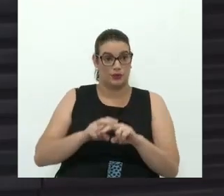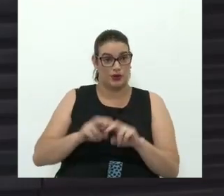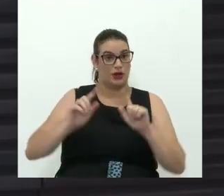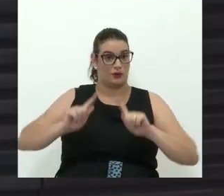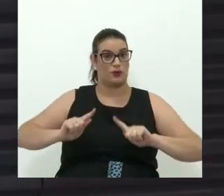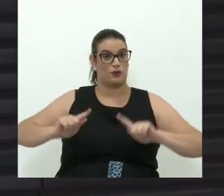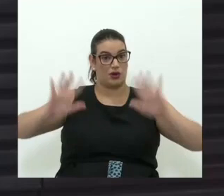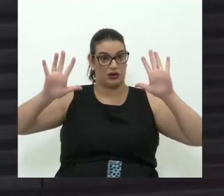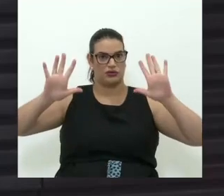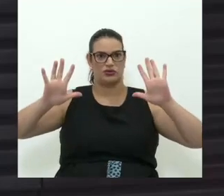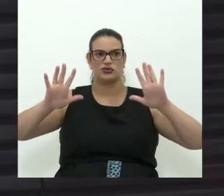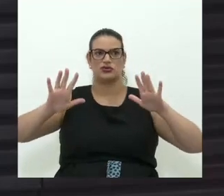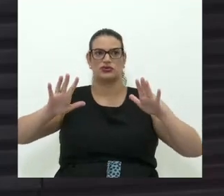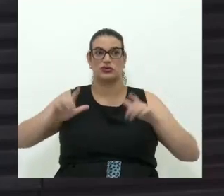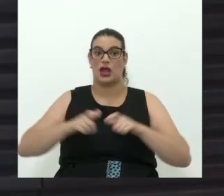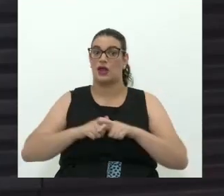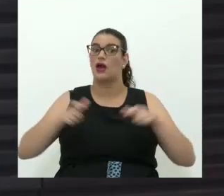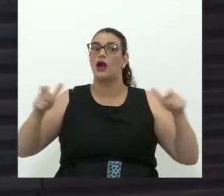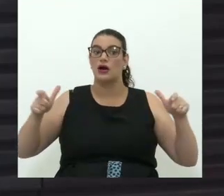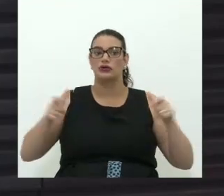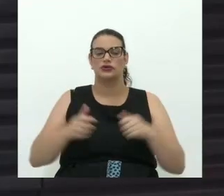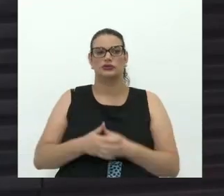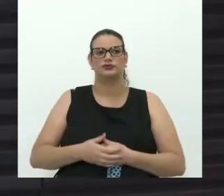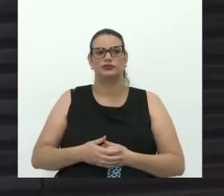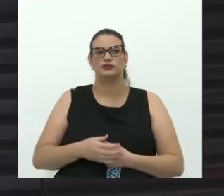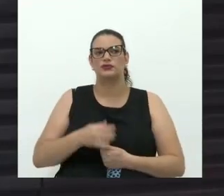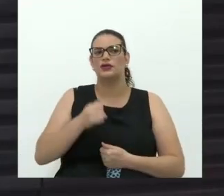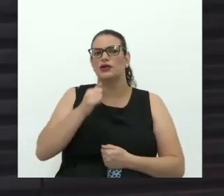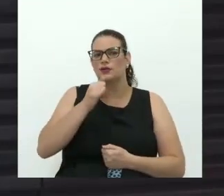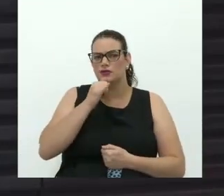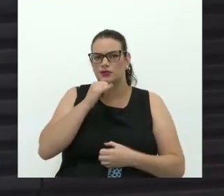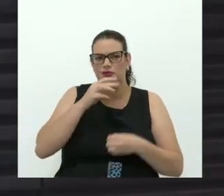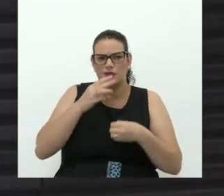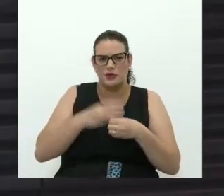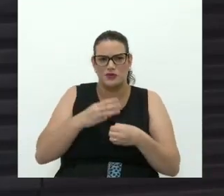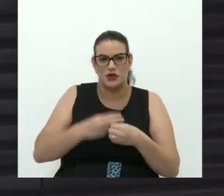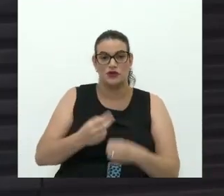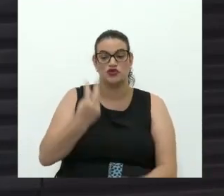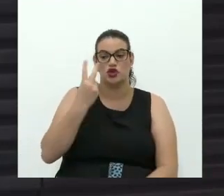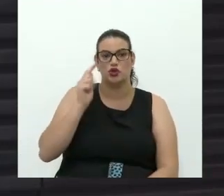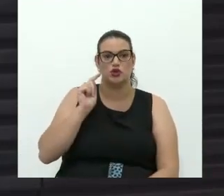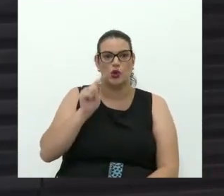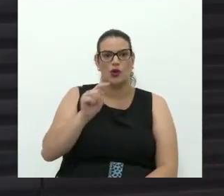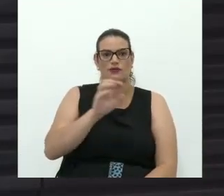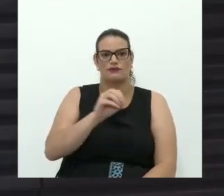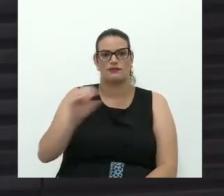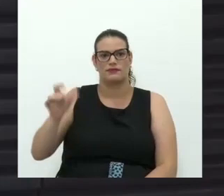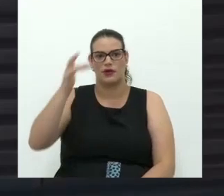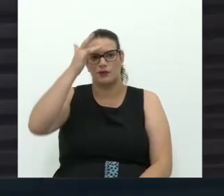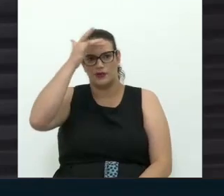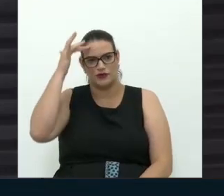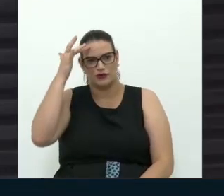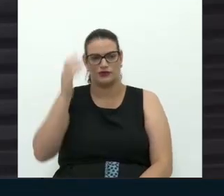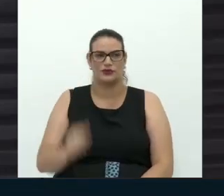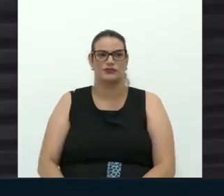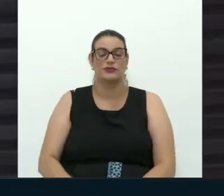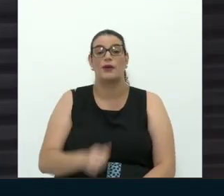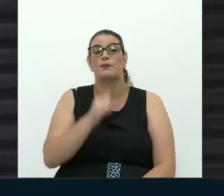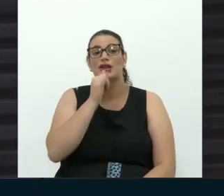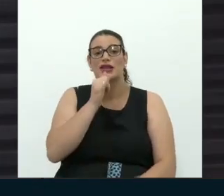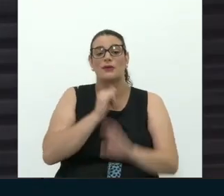município de médi porte e quando a gente fala de municípios de 2.000 habitantes Espigão do Oeste em